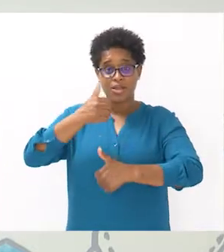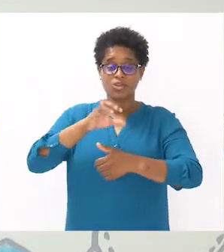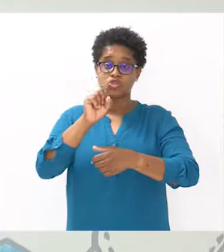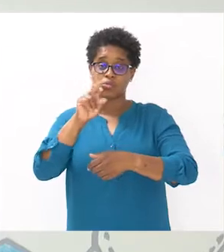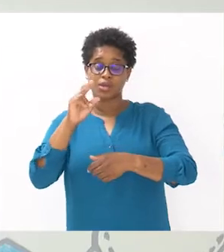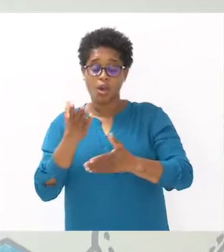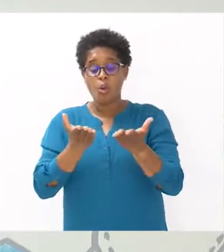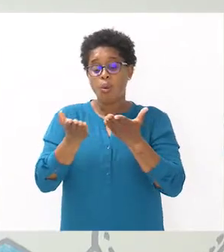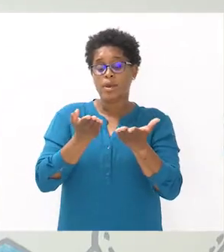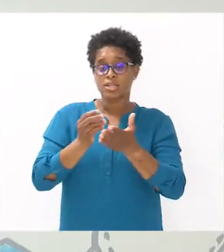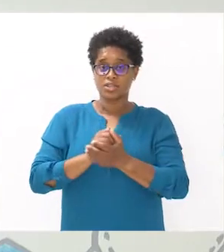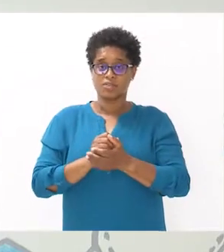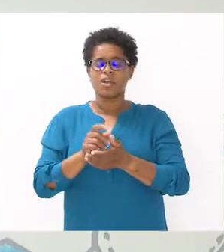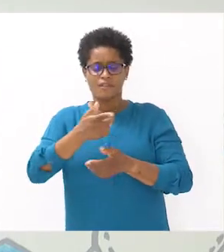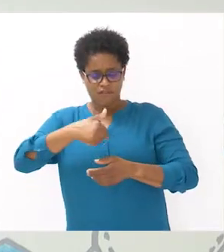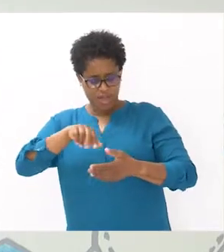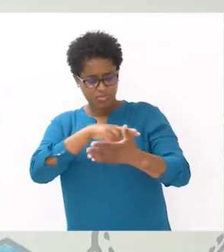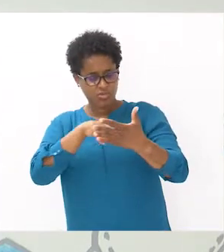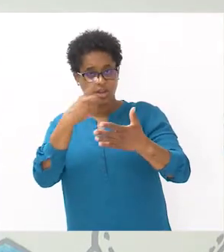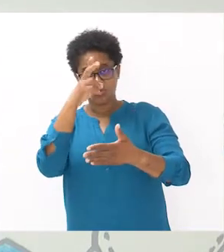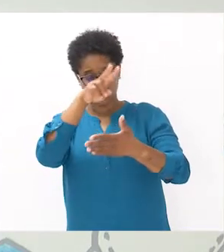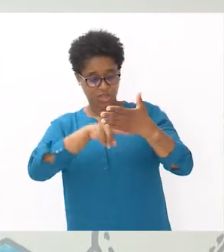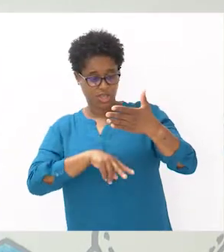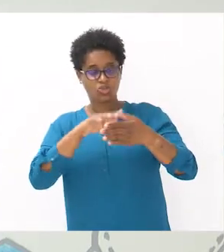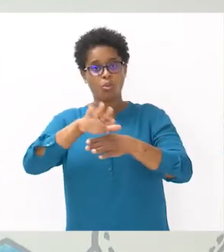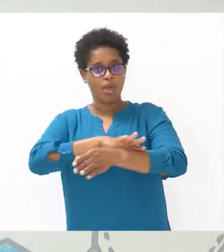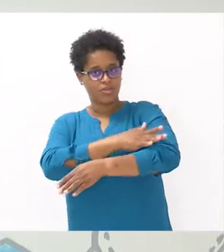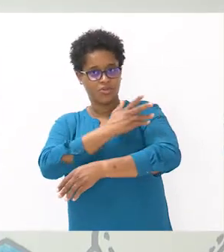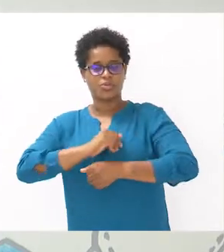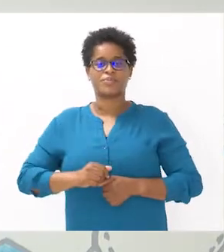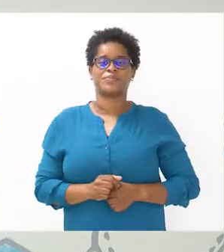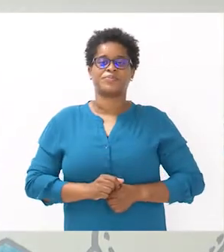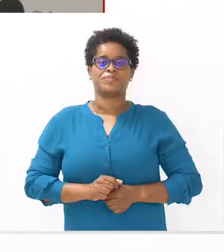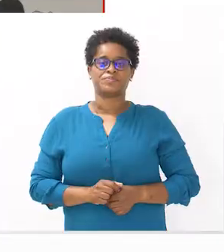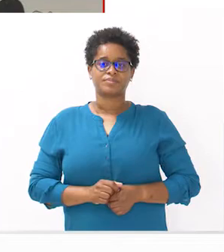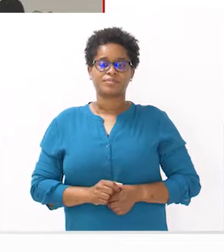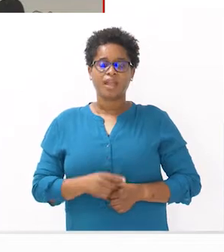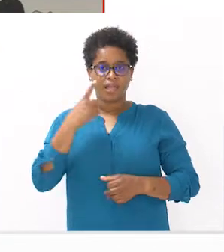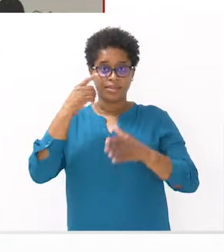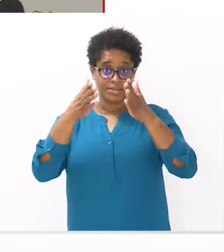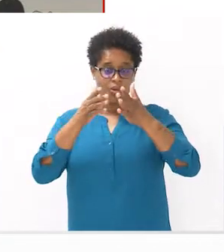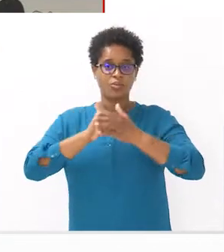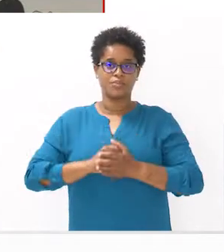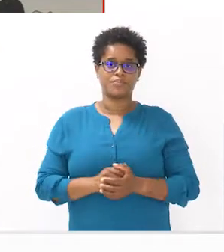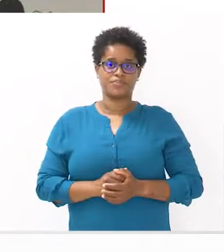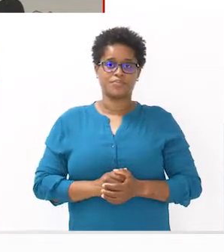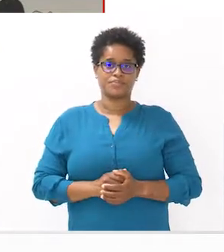grau comparativo, vamos ler um texto poético. Atenção!